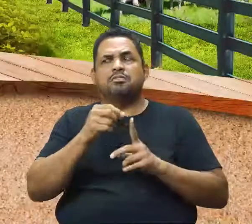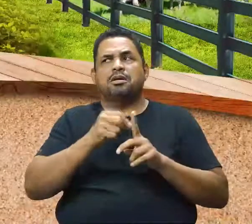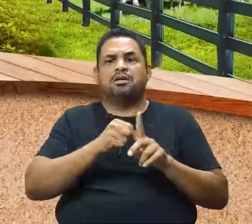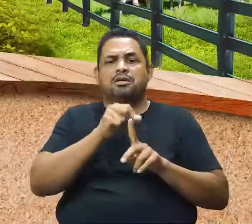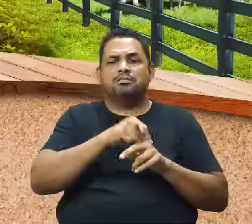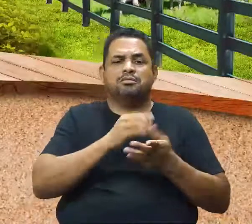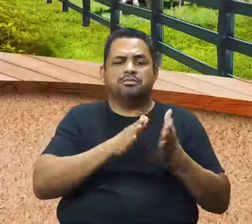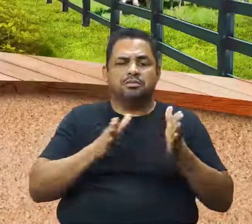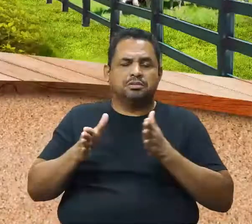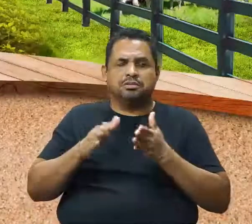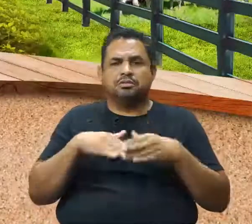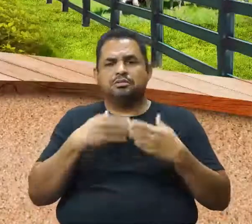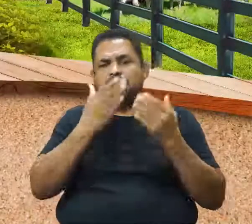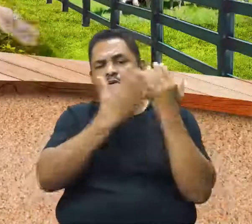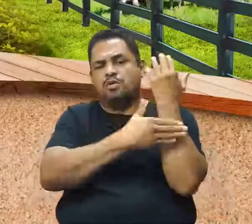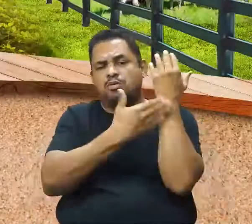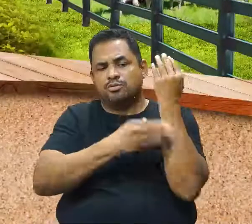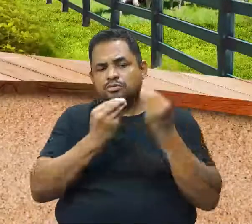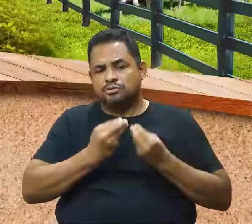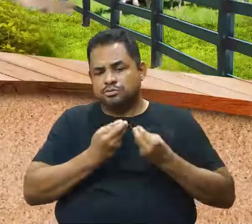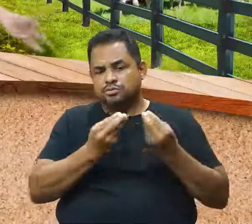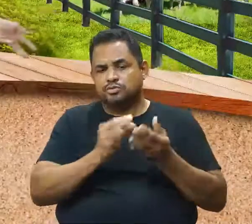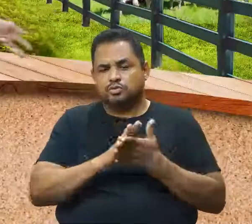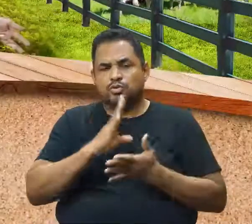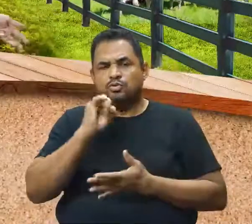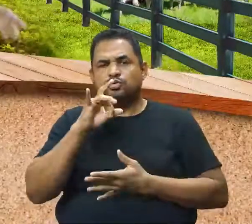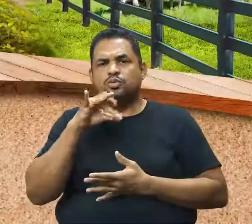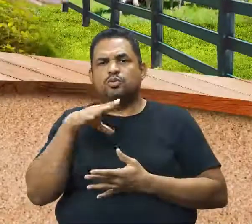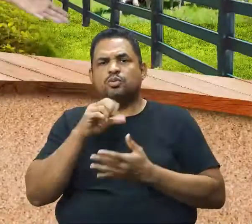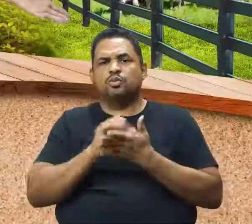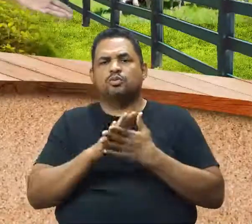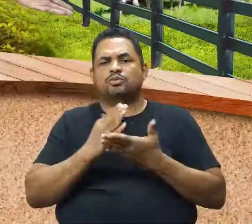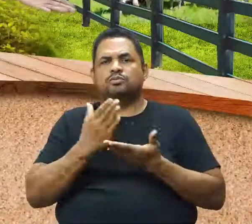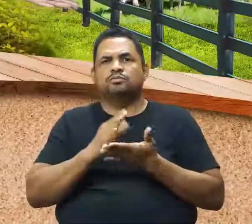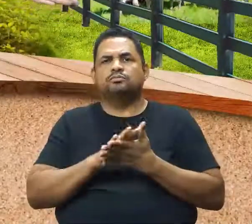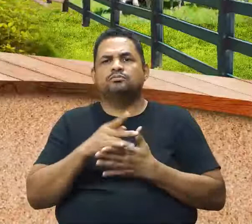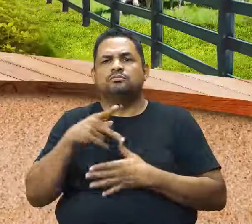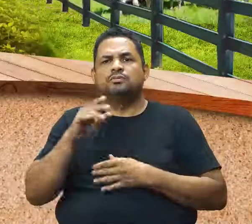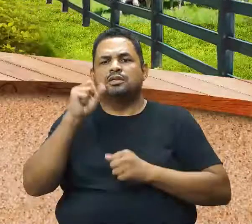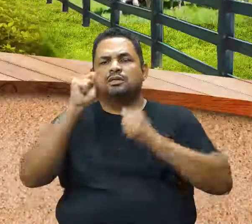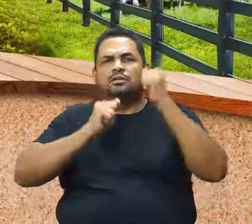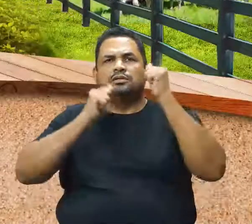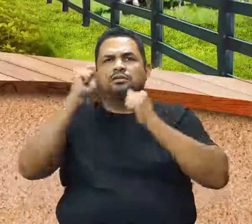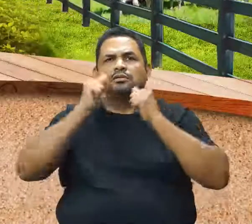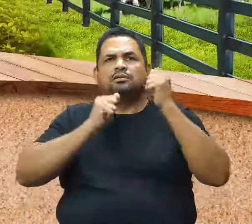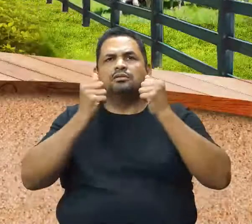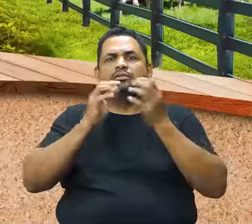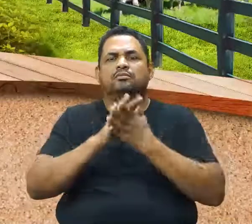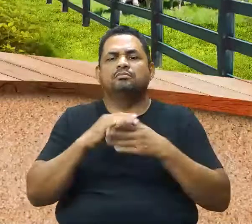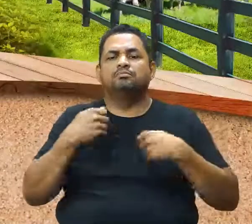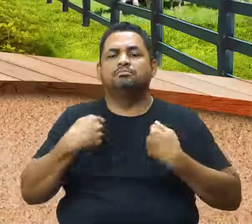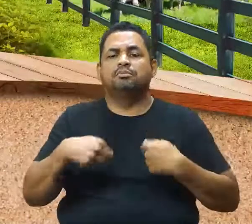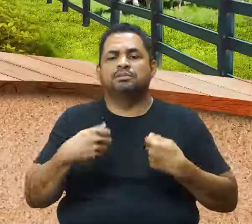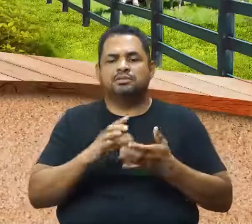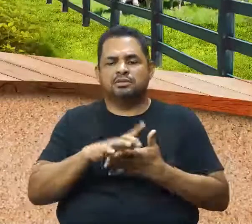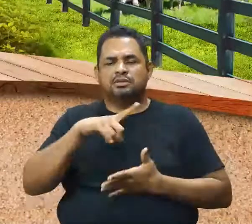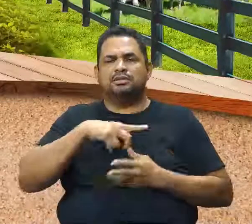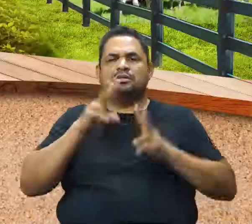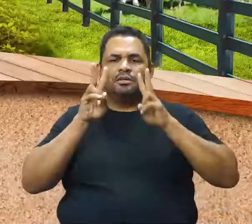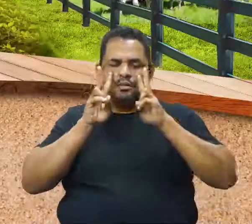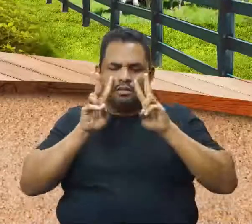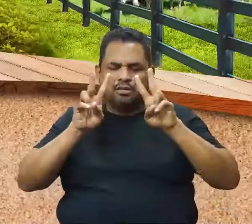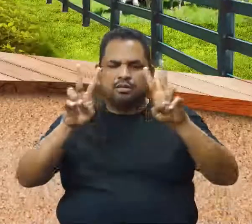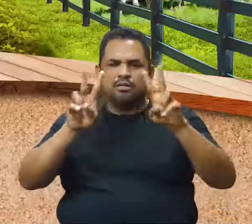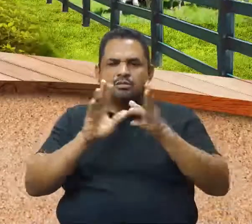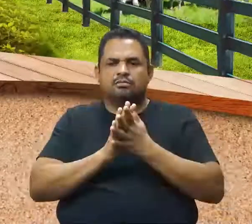do abacaxi, você forneceu os sucos, os cremes para a indústria. Isso tem que ter visão. Não é só visão,